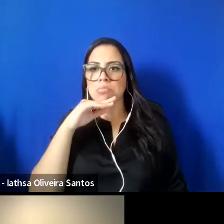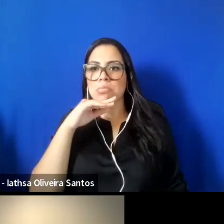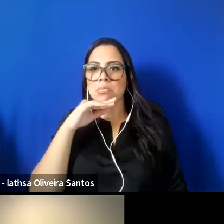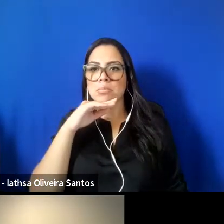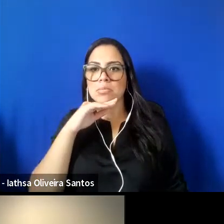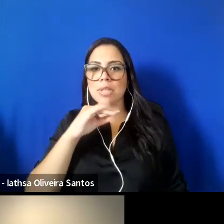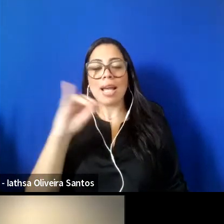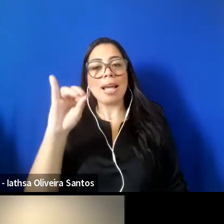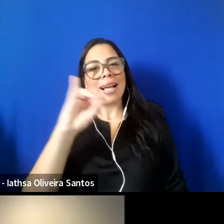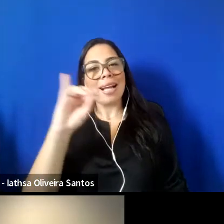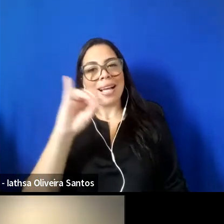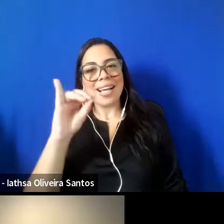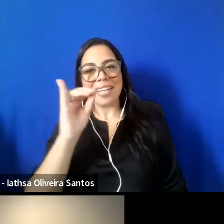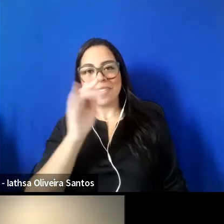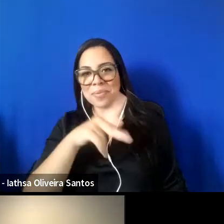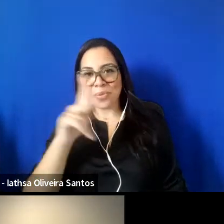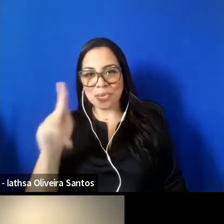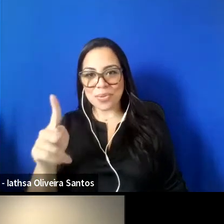Gard,